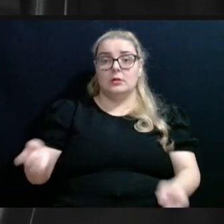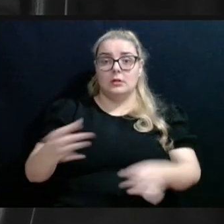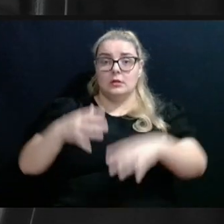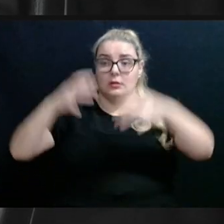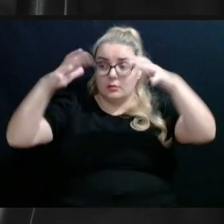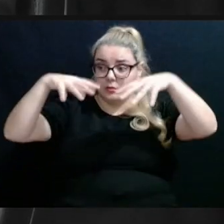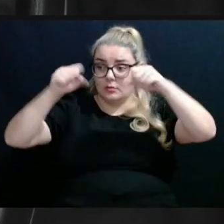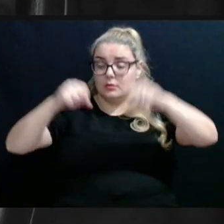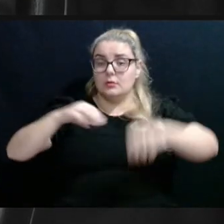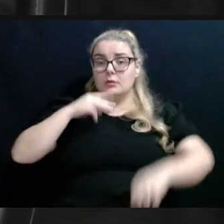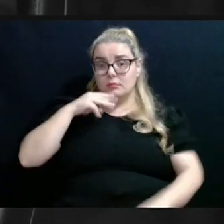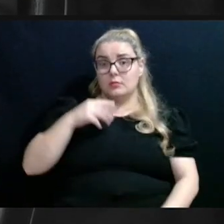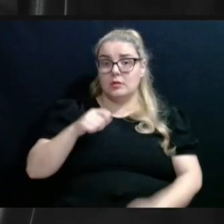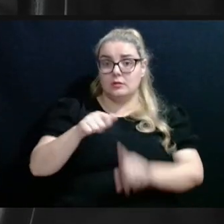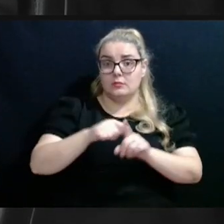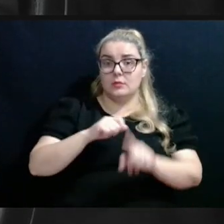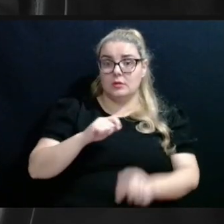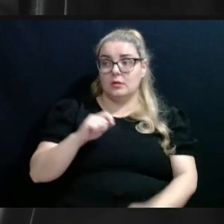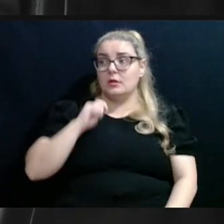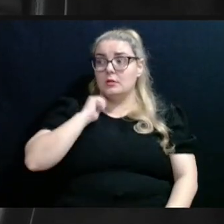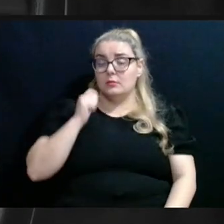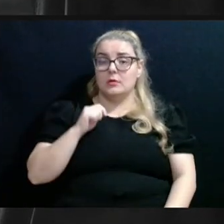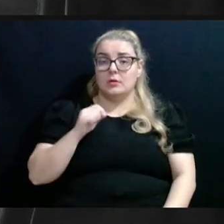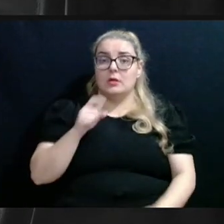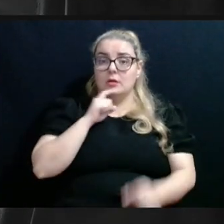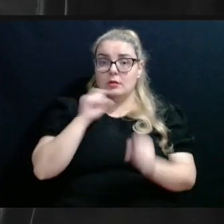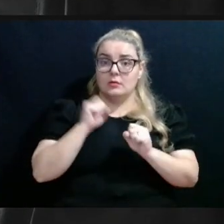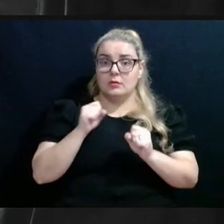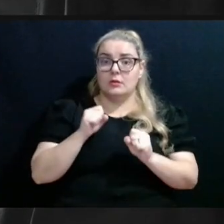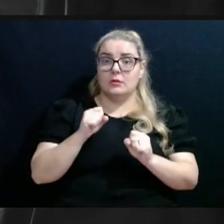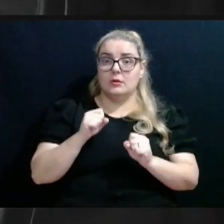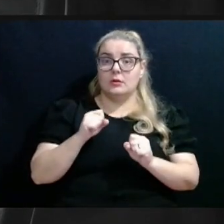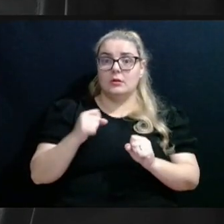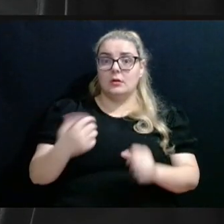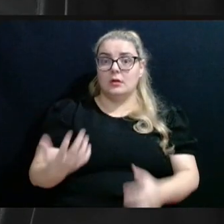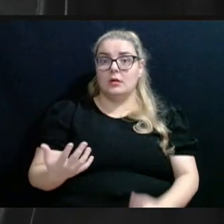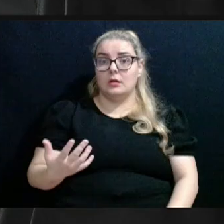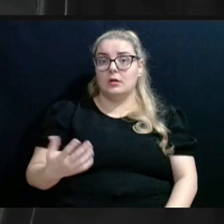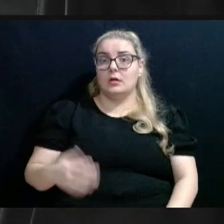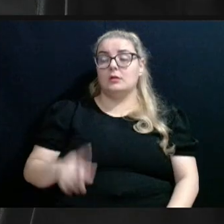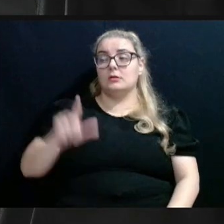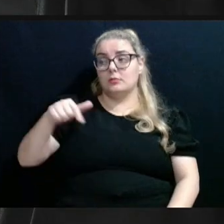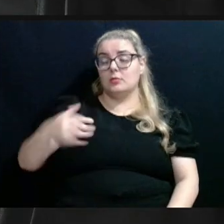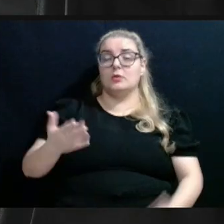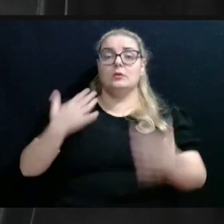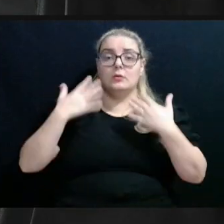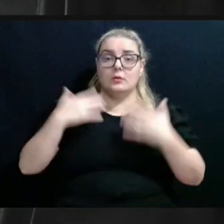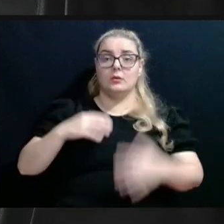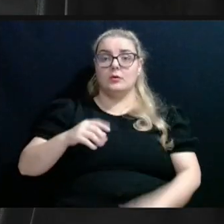começa frio, depois vem o calor intenso. O Hospital Ouro Verde, por exemplo, ano passado,